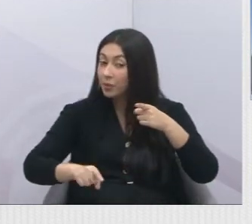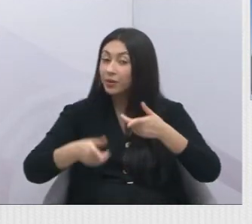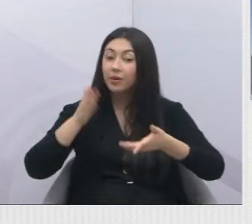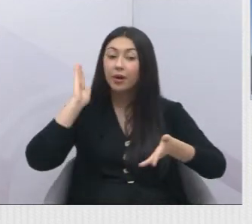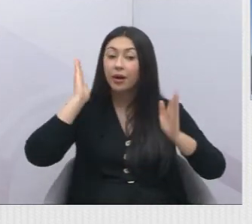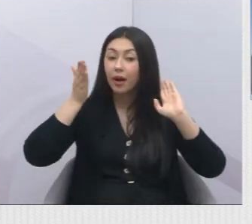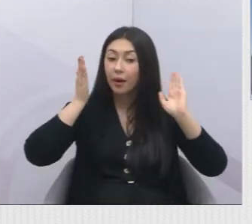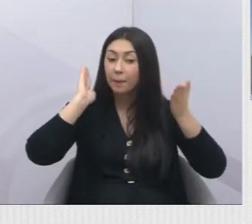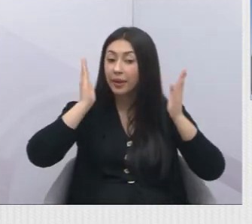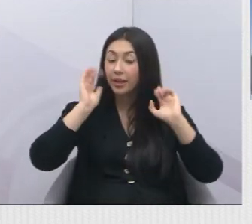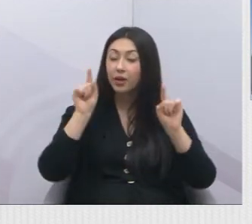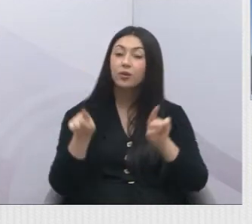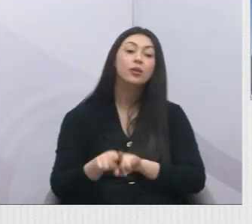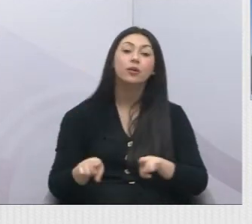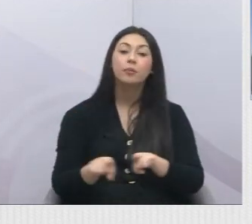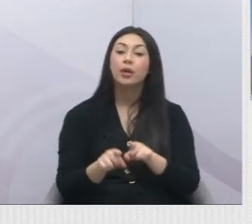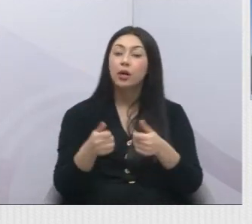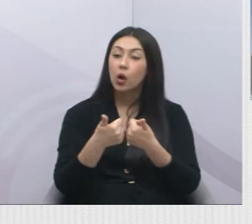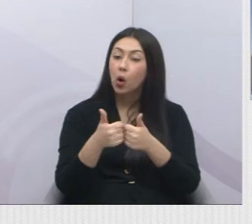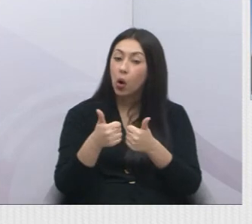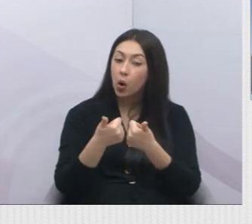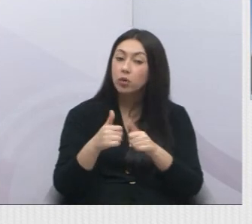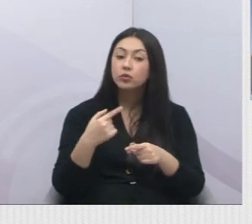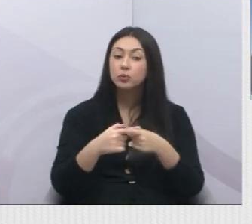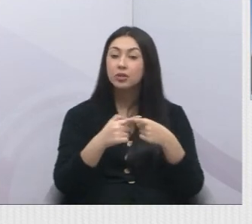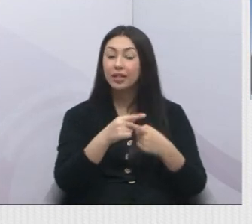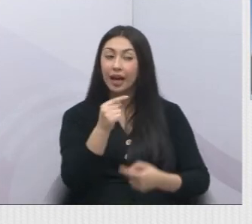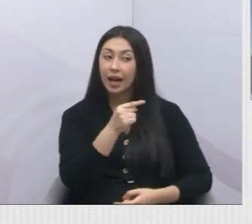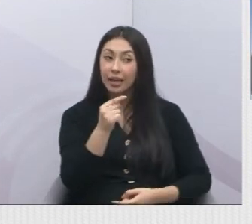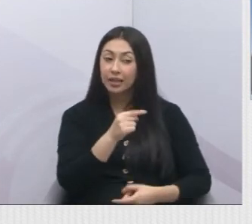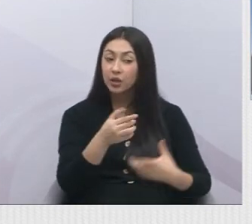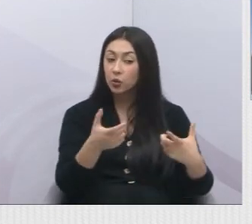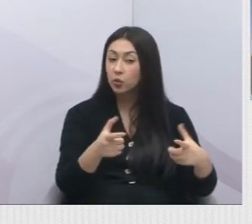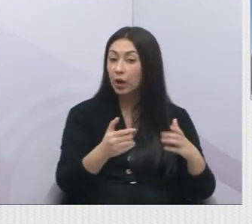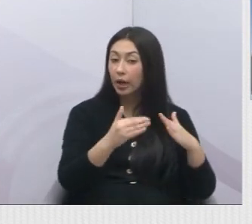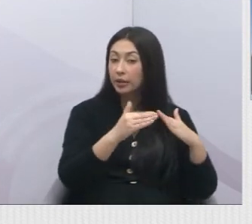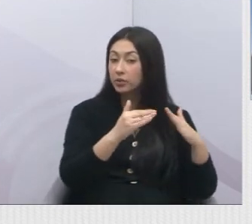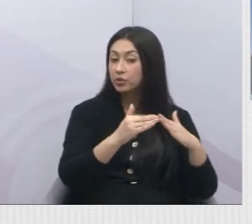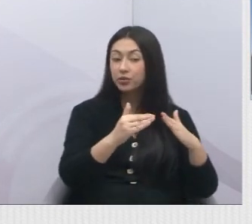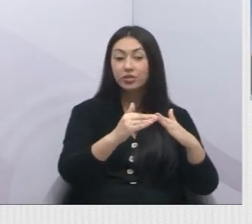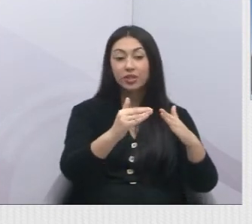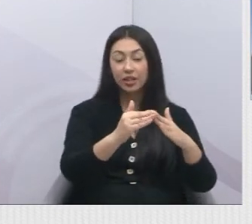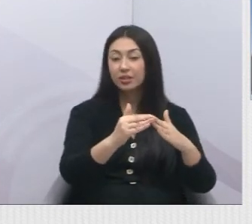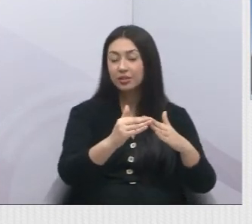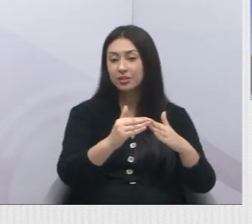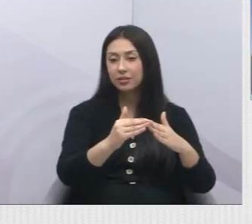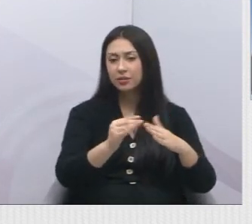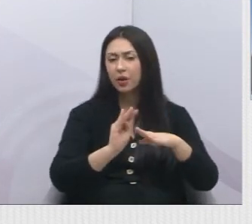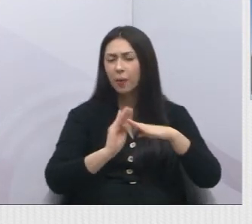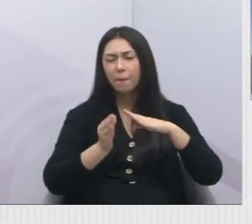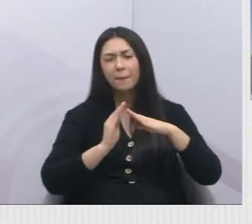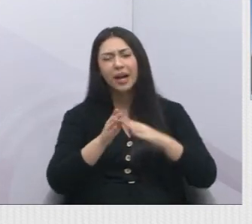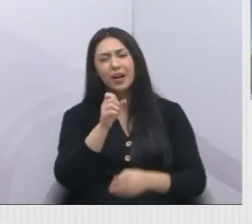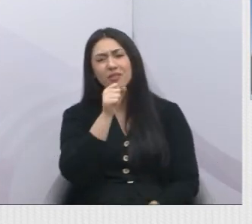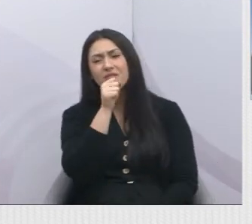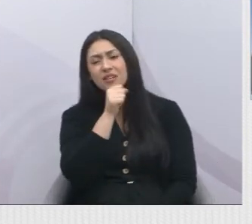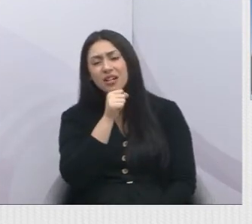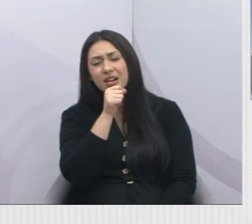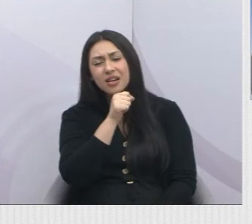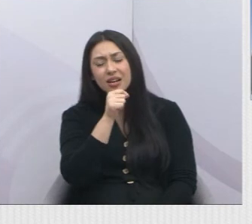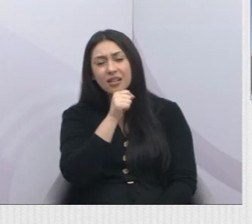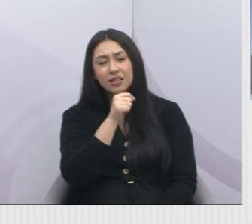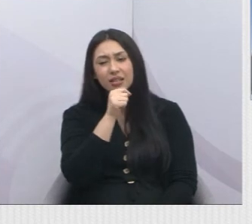ônibus, porque ali é uma área residencial, não tem como, é um bairro muito antigo